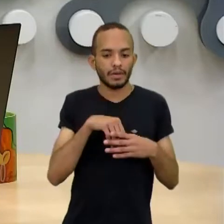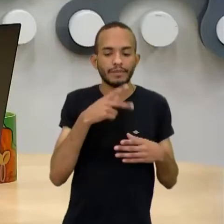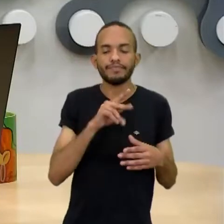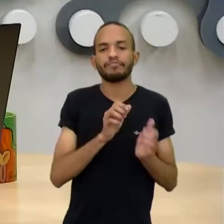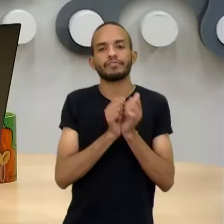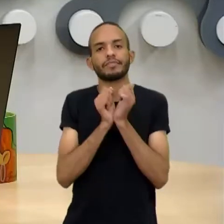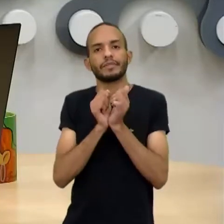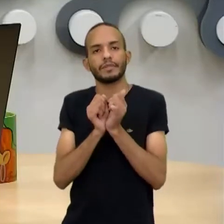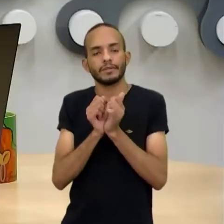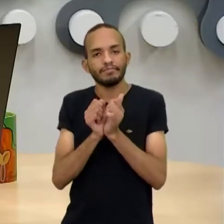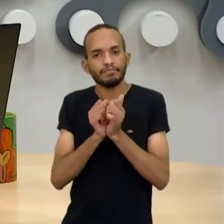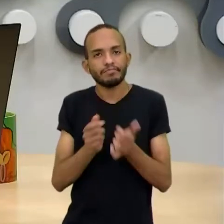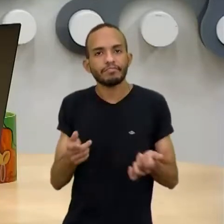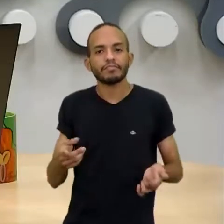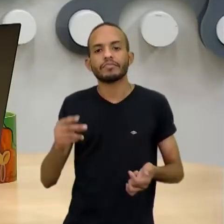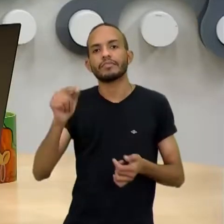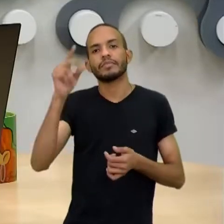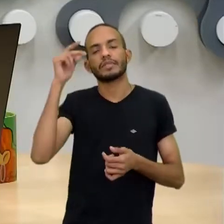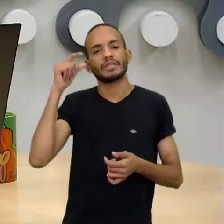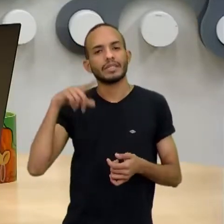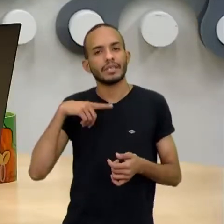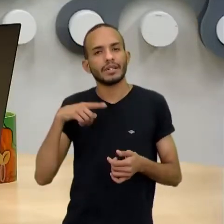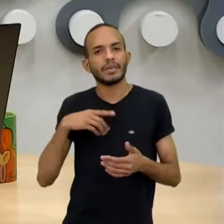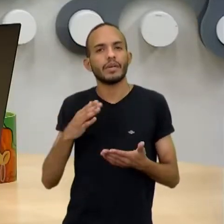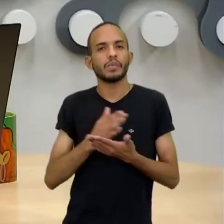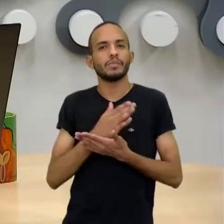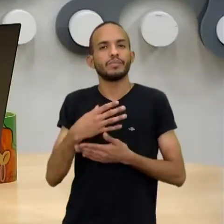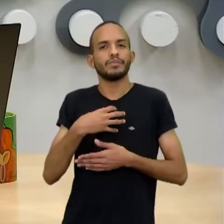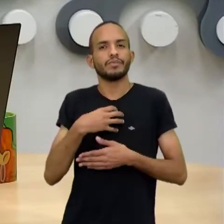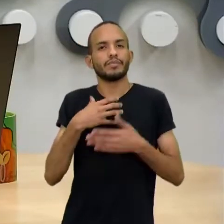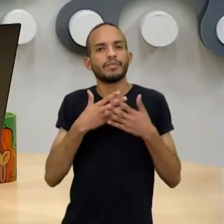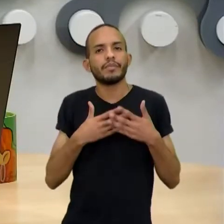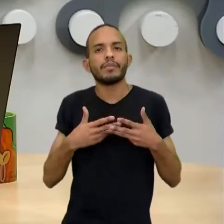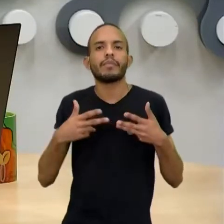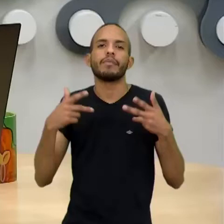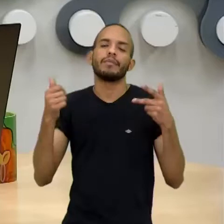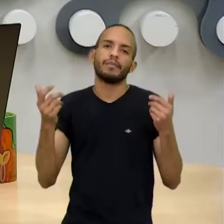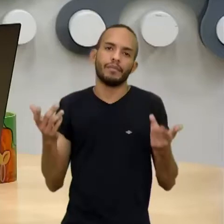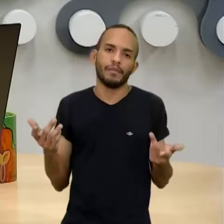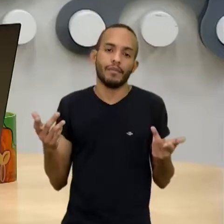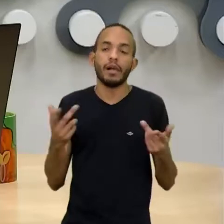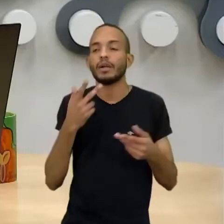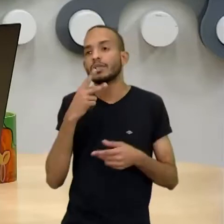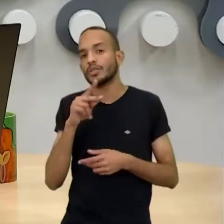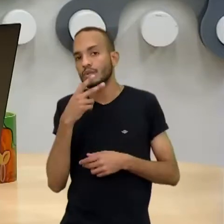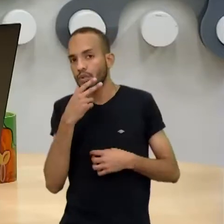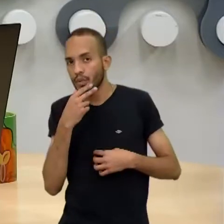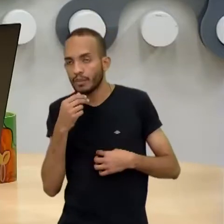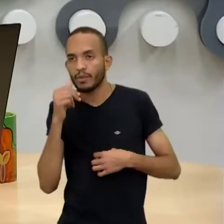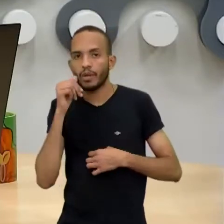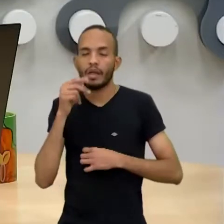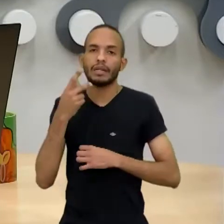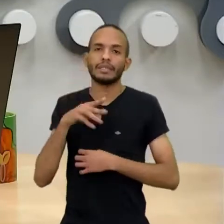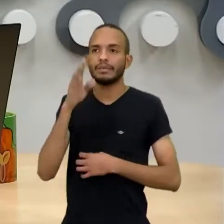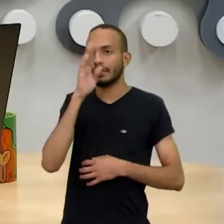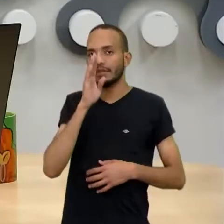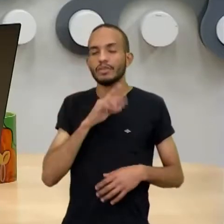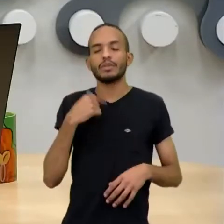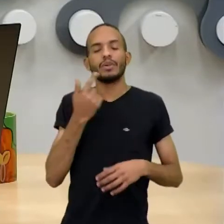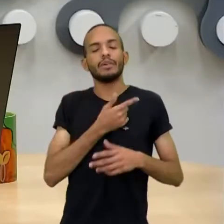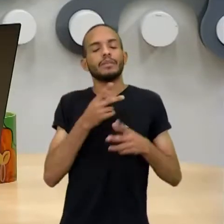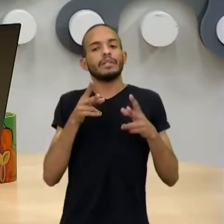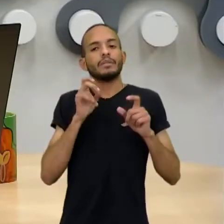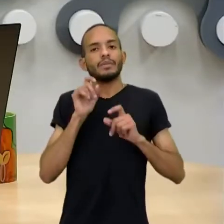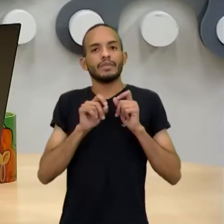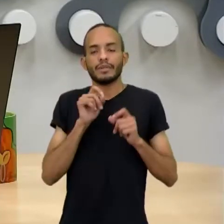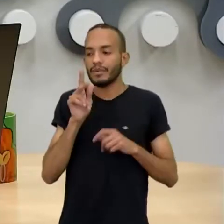daquela escravização antiga, elas tinham alguma dignidade, né? E esses homens e mulheres aqui no Brasil, a gente percebe